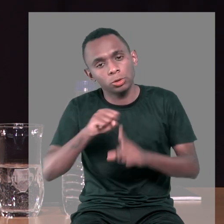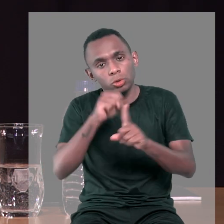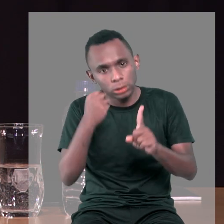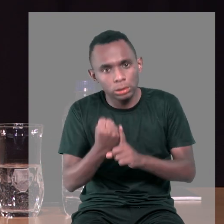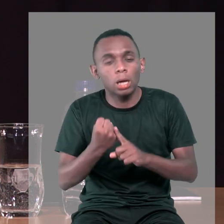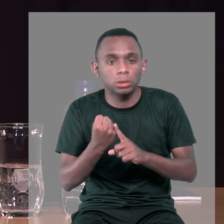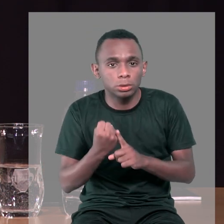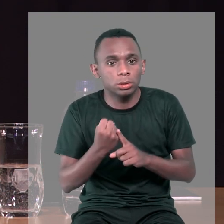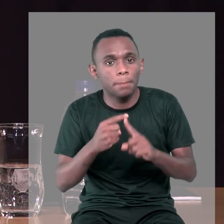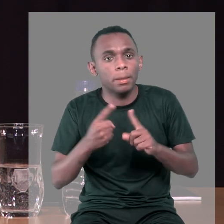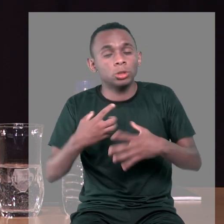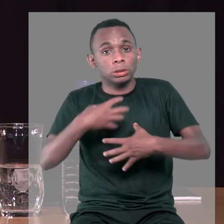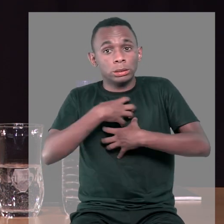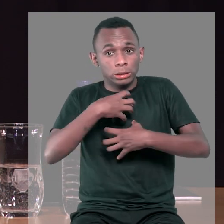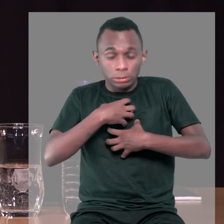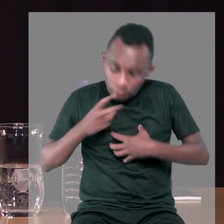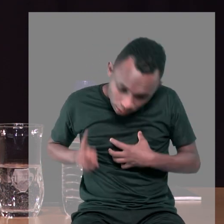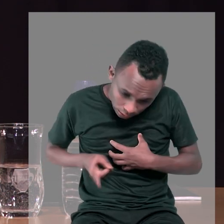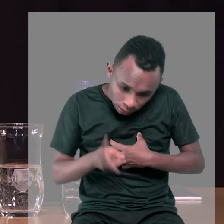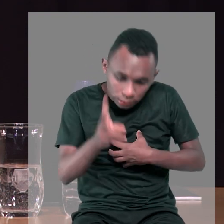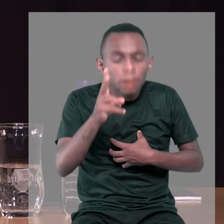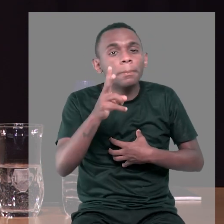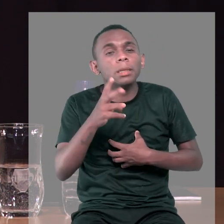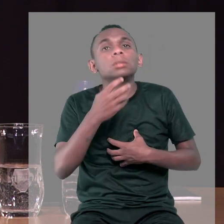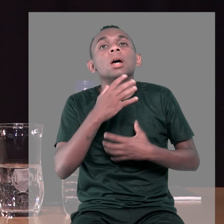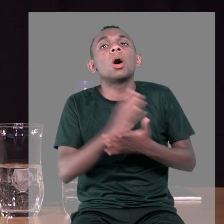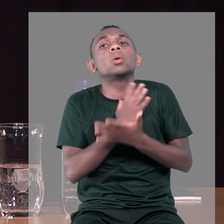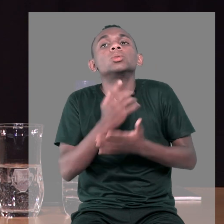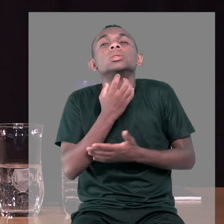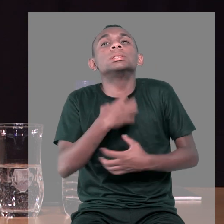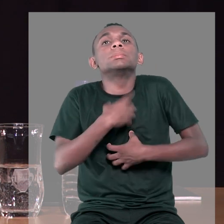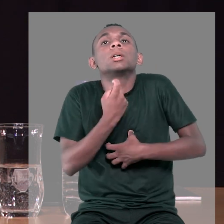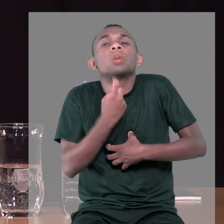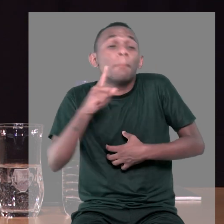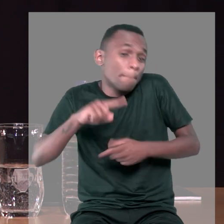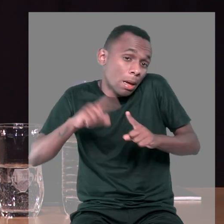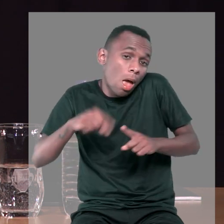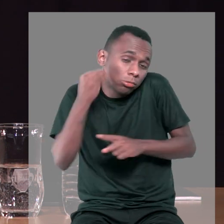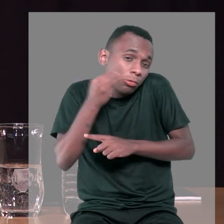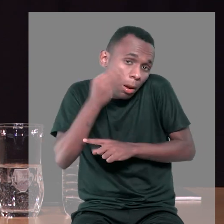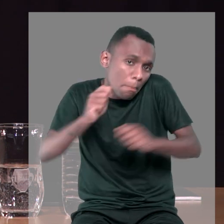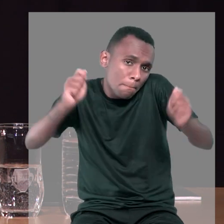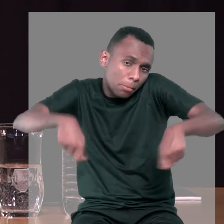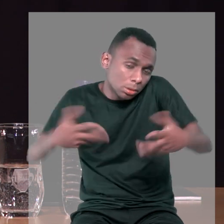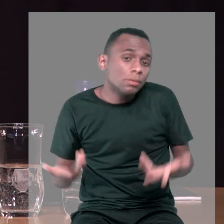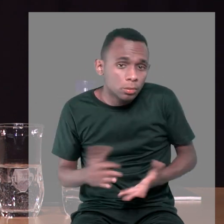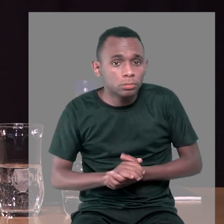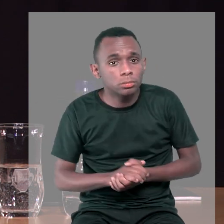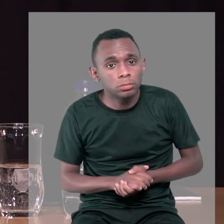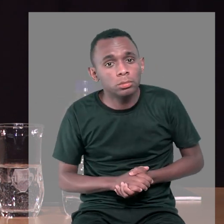e particularmente comum em uma sociedade de massa. Essa solidão também pode ser entendida negativamente como a ausência